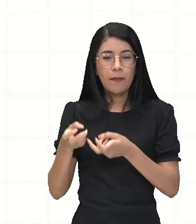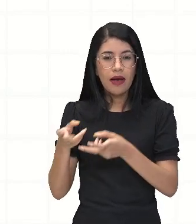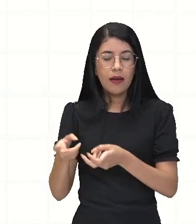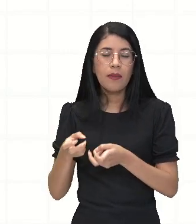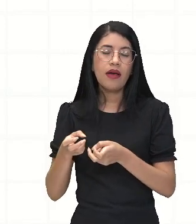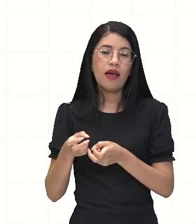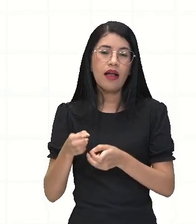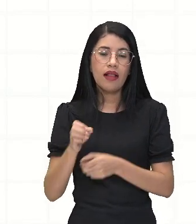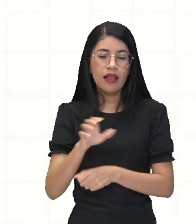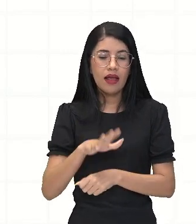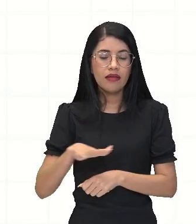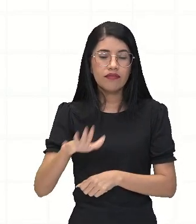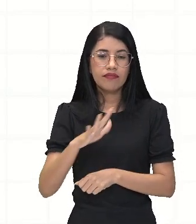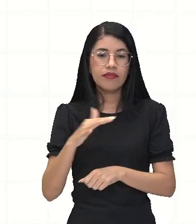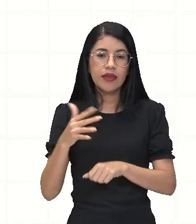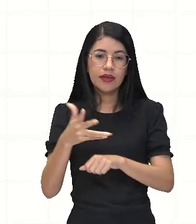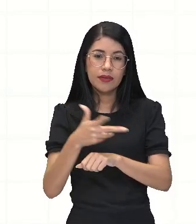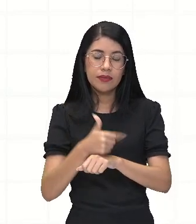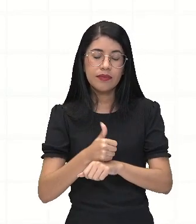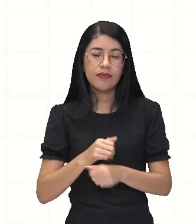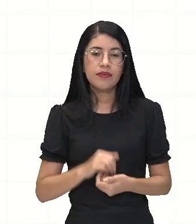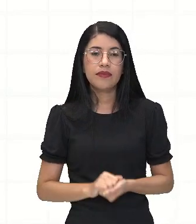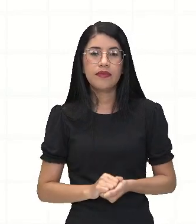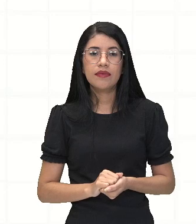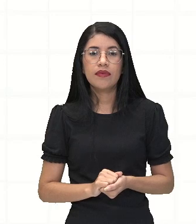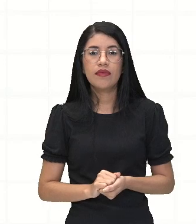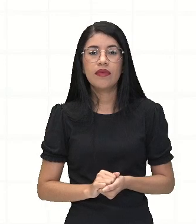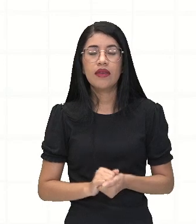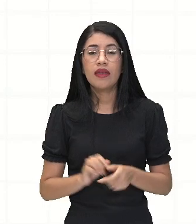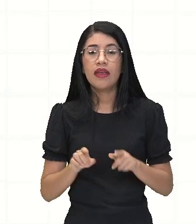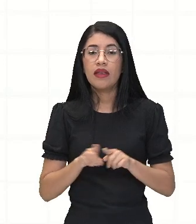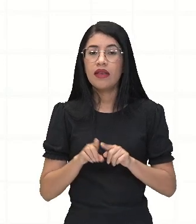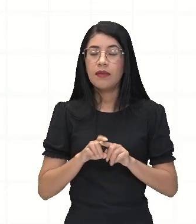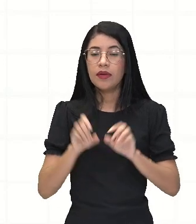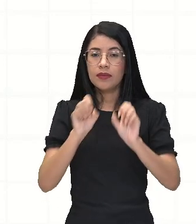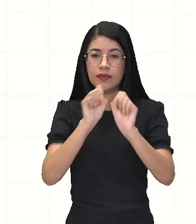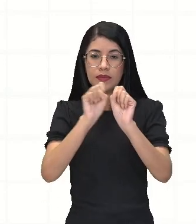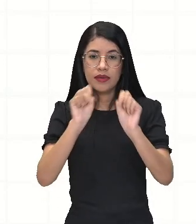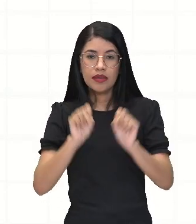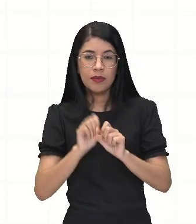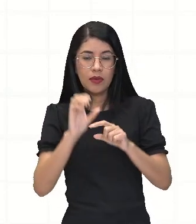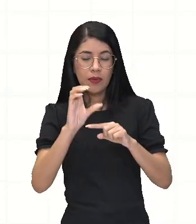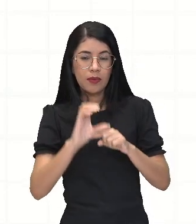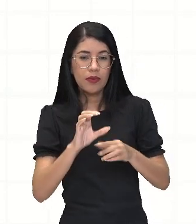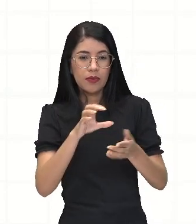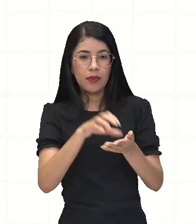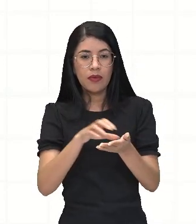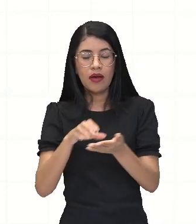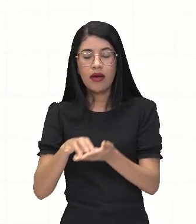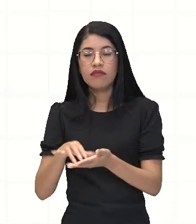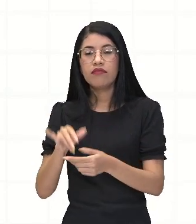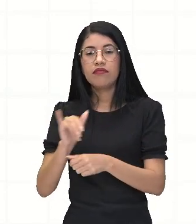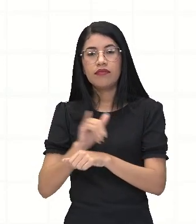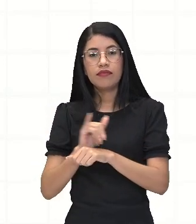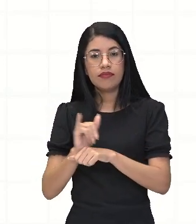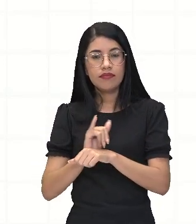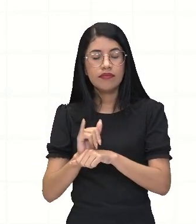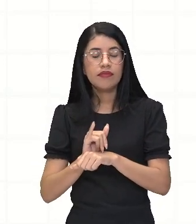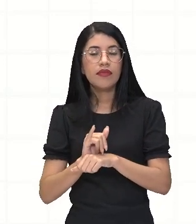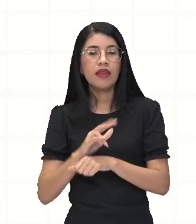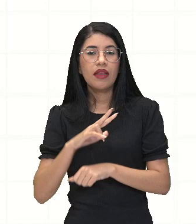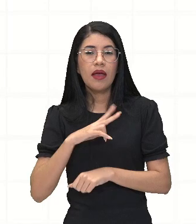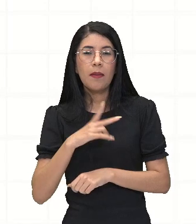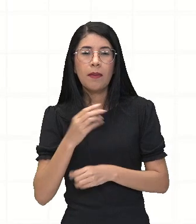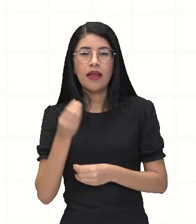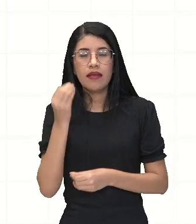colonial. Paralelamente, o sistema de capitães de aldeia foi uma estratégia utilizada por Portugal para